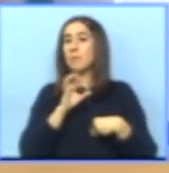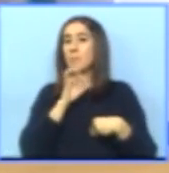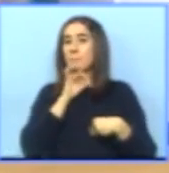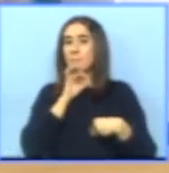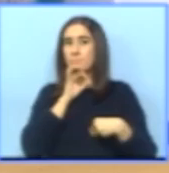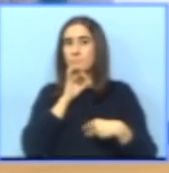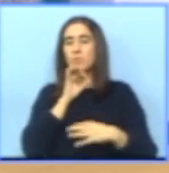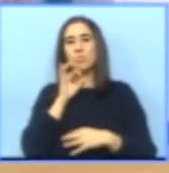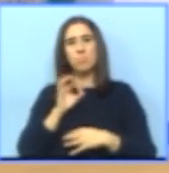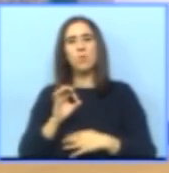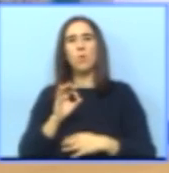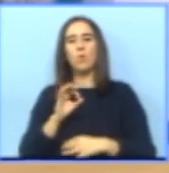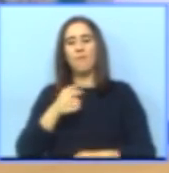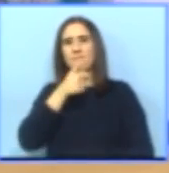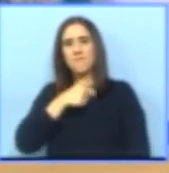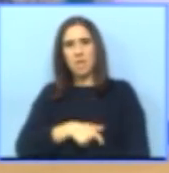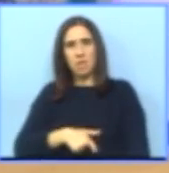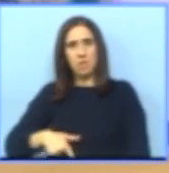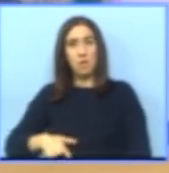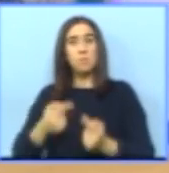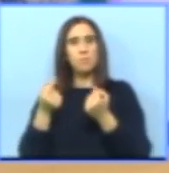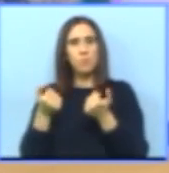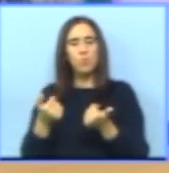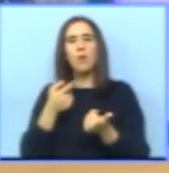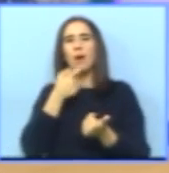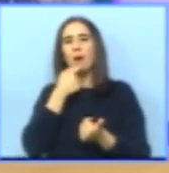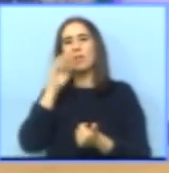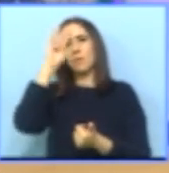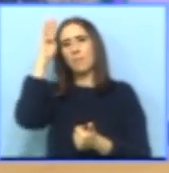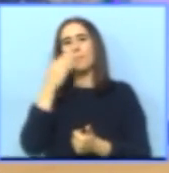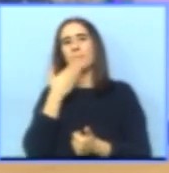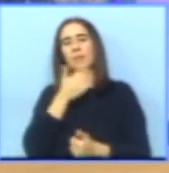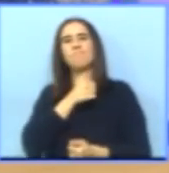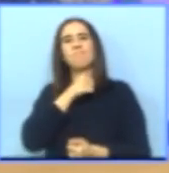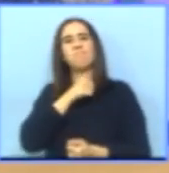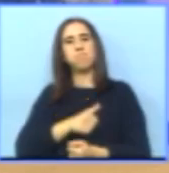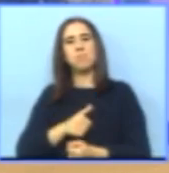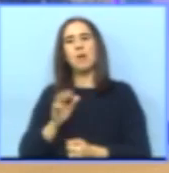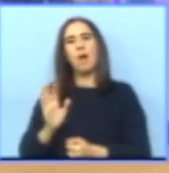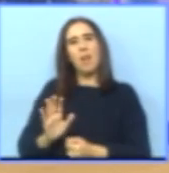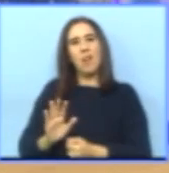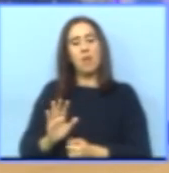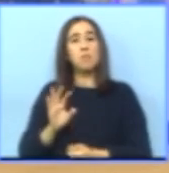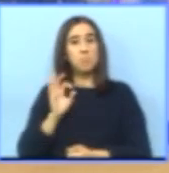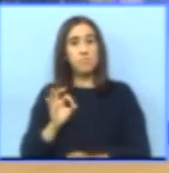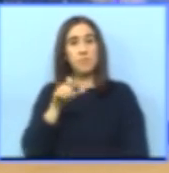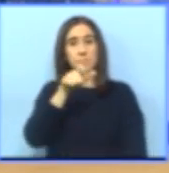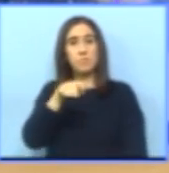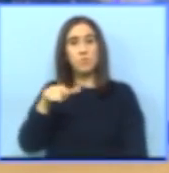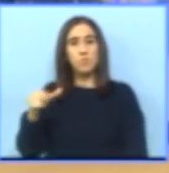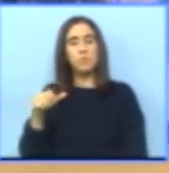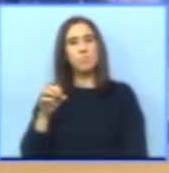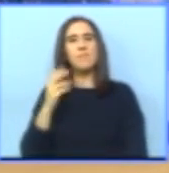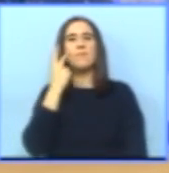ou cardeal, tem de haver um pedido ao Papa para que esse voto seja revogado. Sim. Portanto, eles são pessoas que